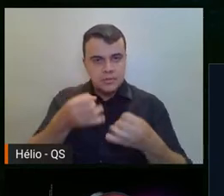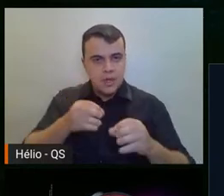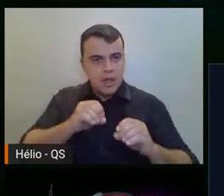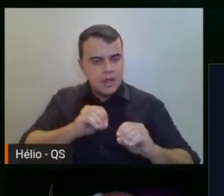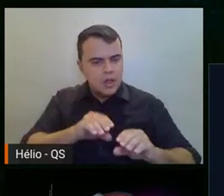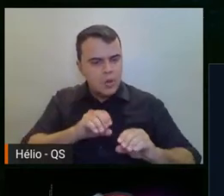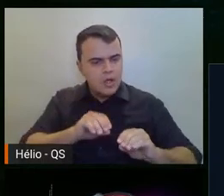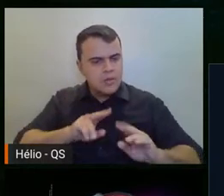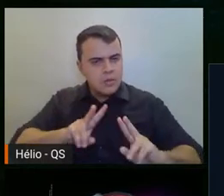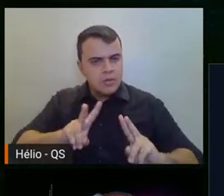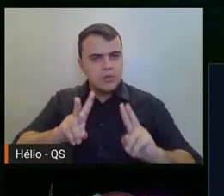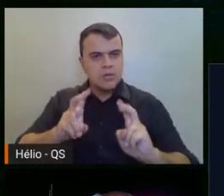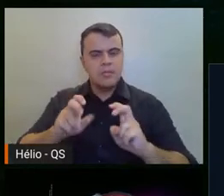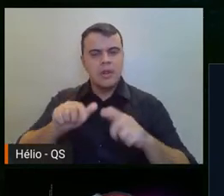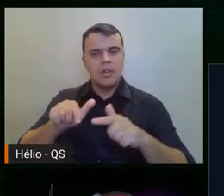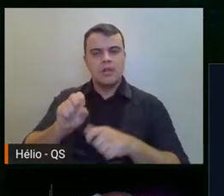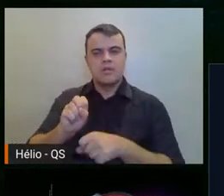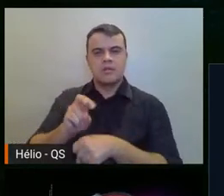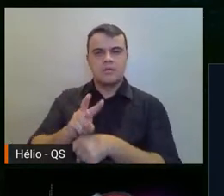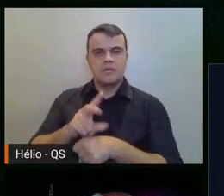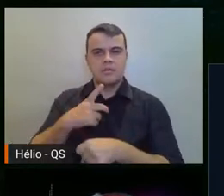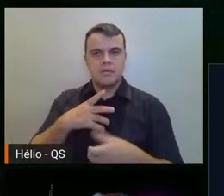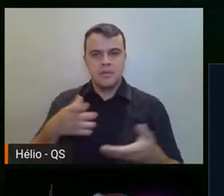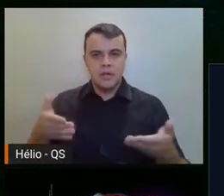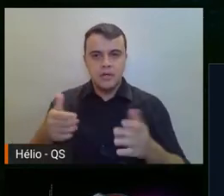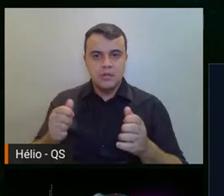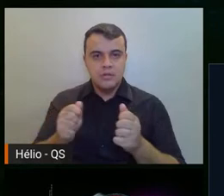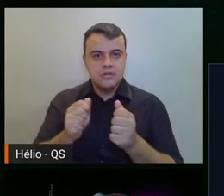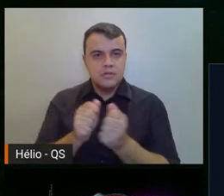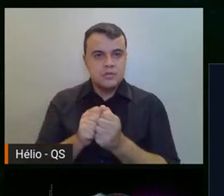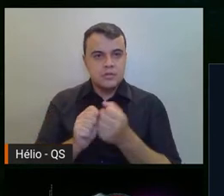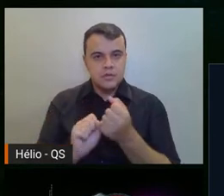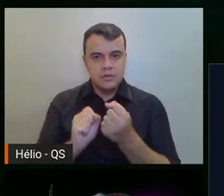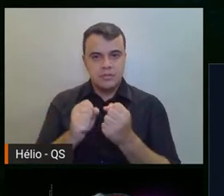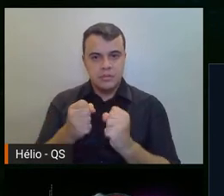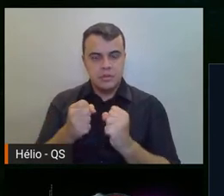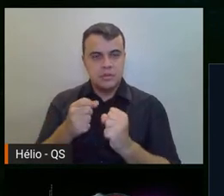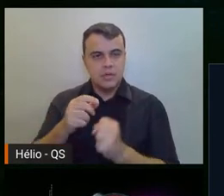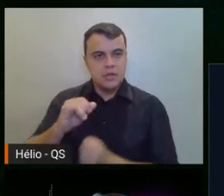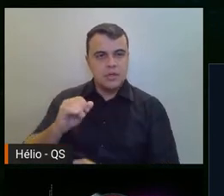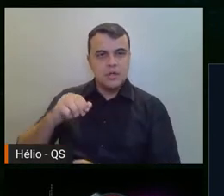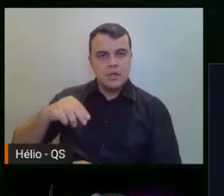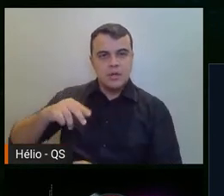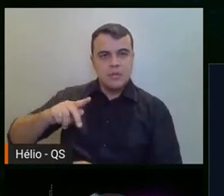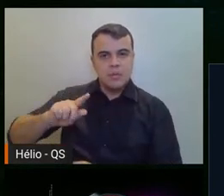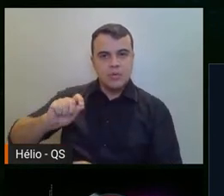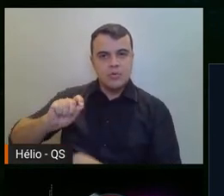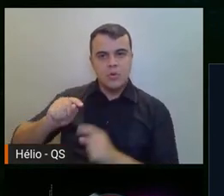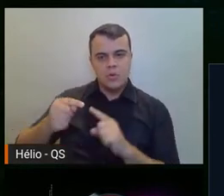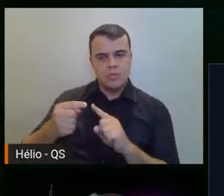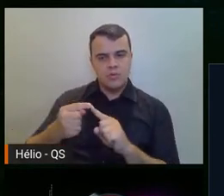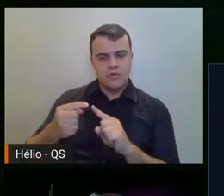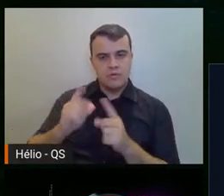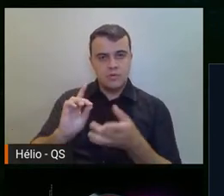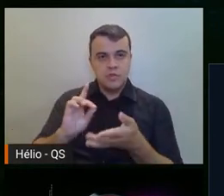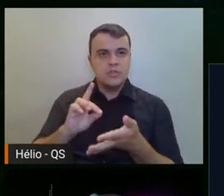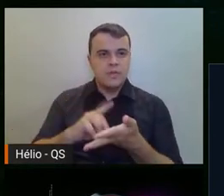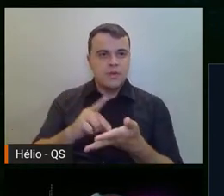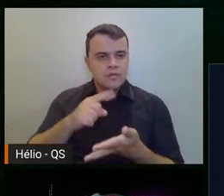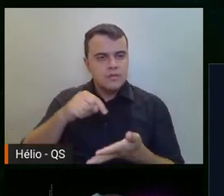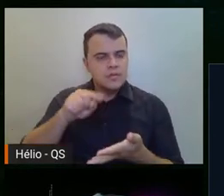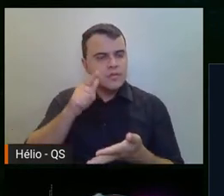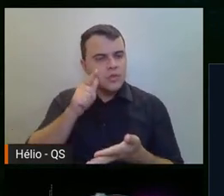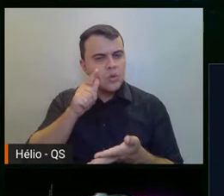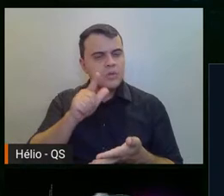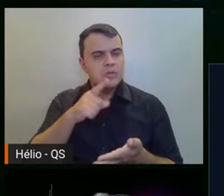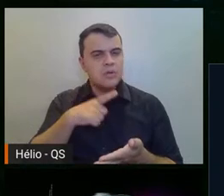voltada para empregabilidade por isso a gente tem parceria com grandes empresas como a impulso então o objetivo é realmente que vocês